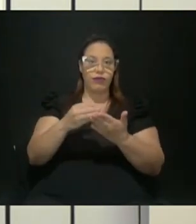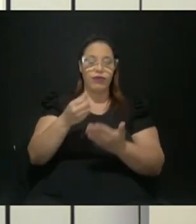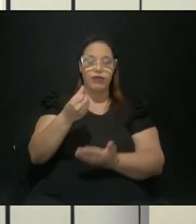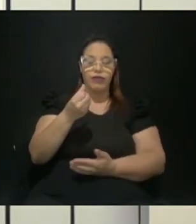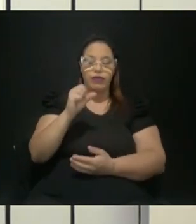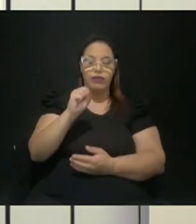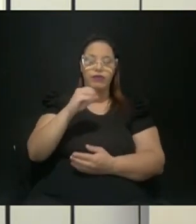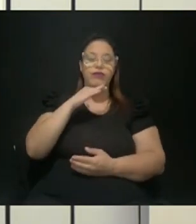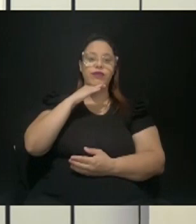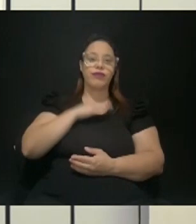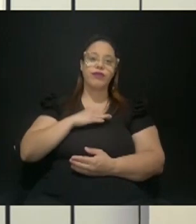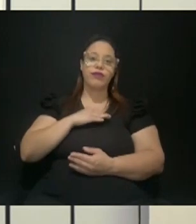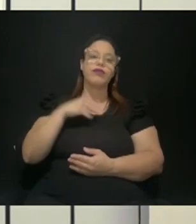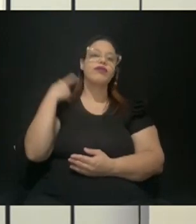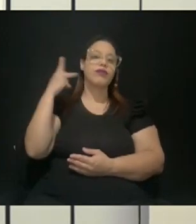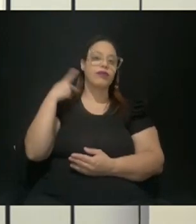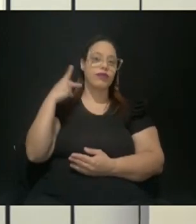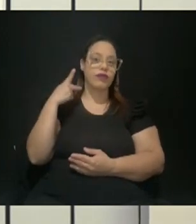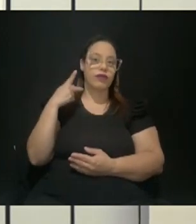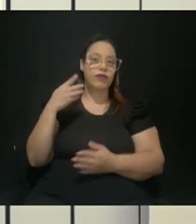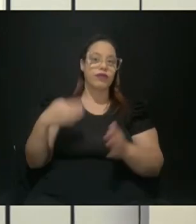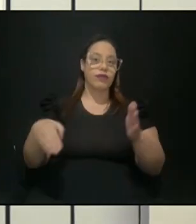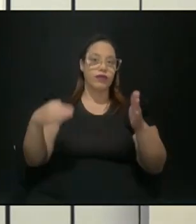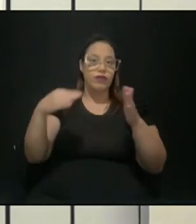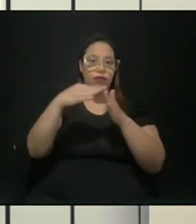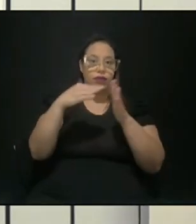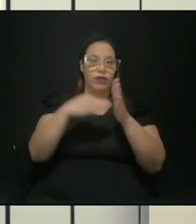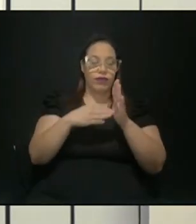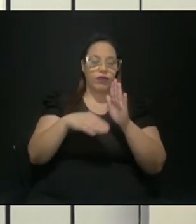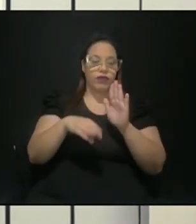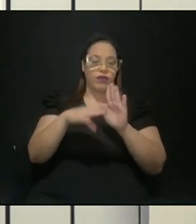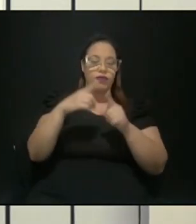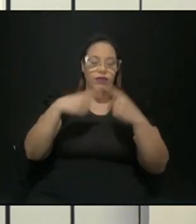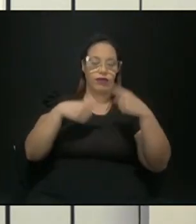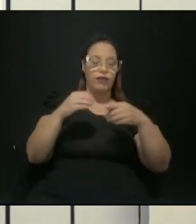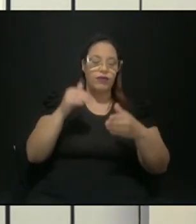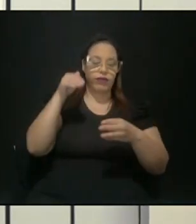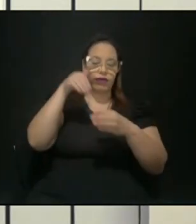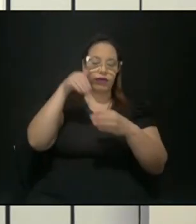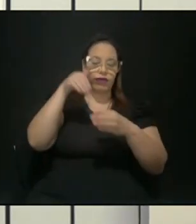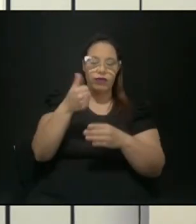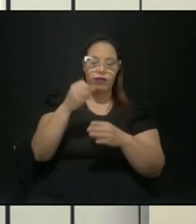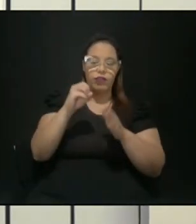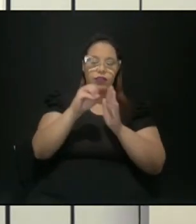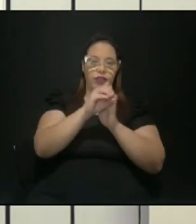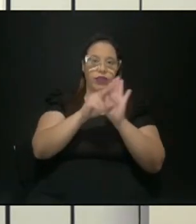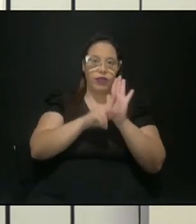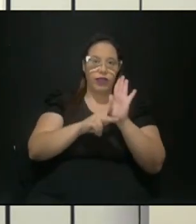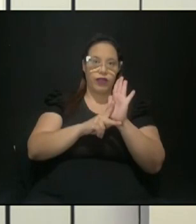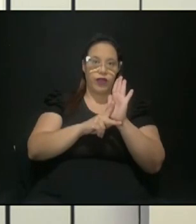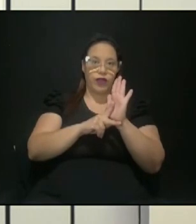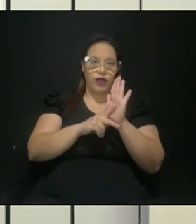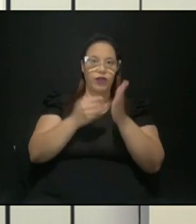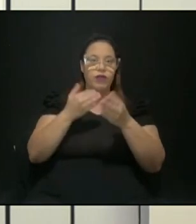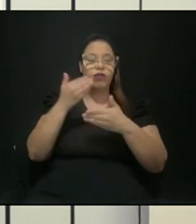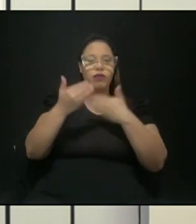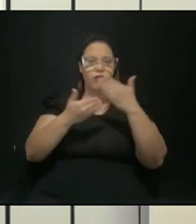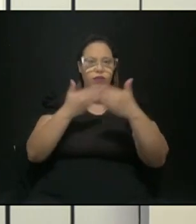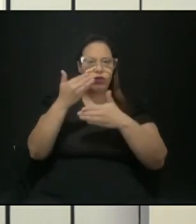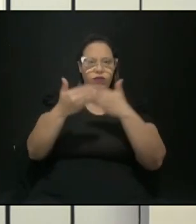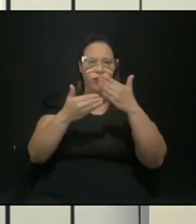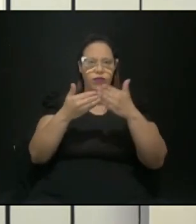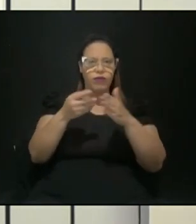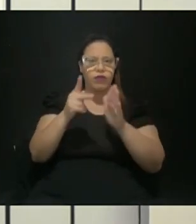os vereadores vão se reunir para discutir e votar 10 projetos. Entre eles está o projeto de